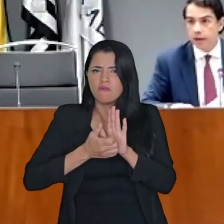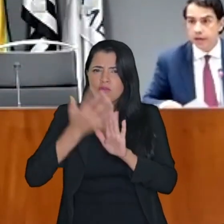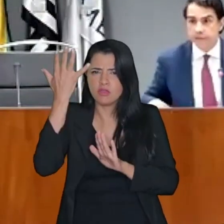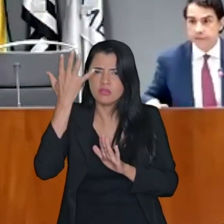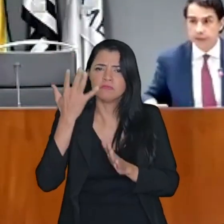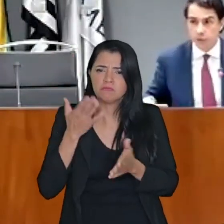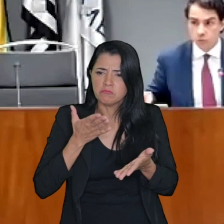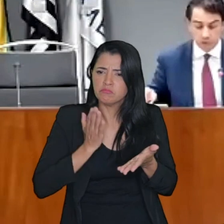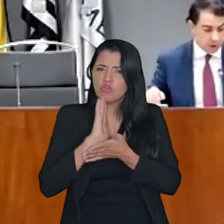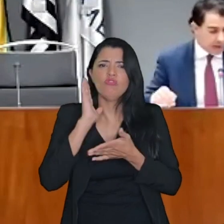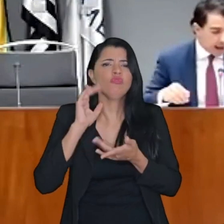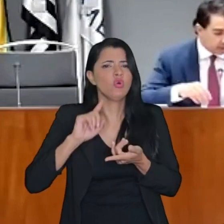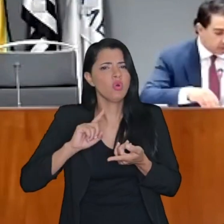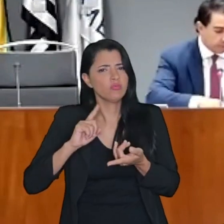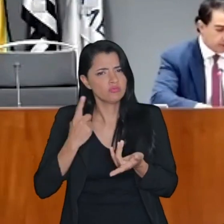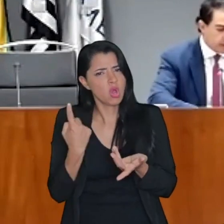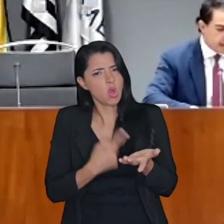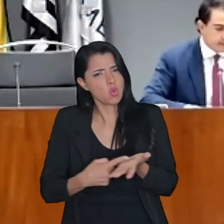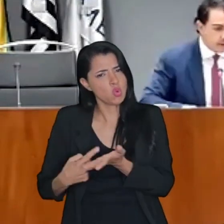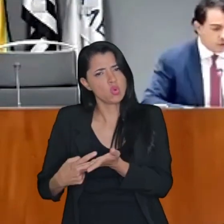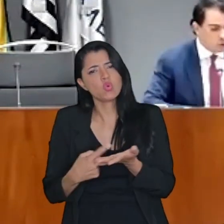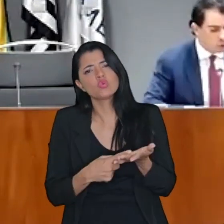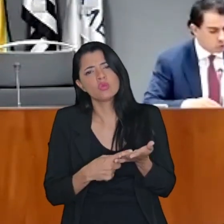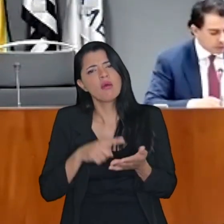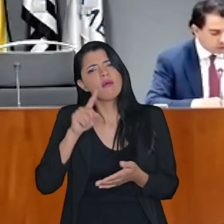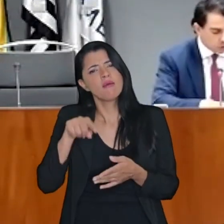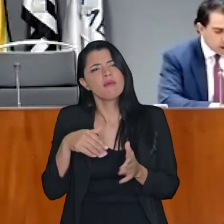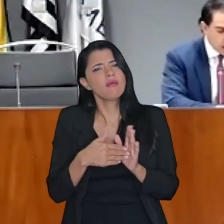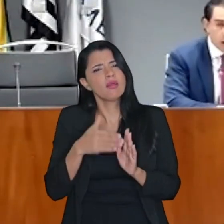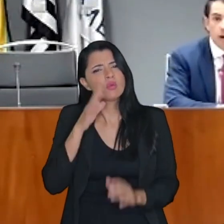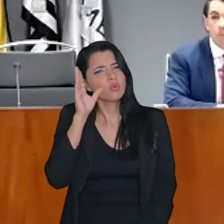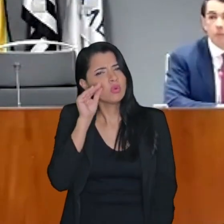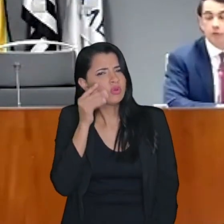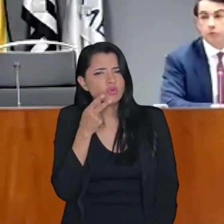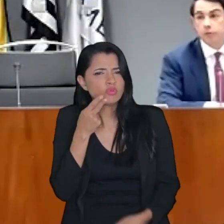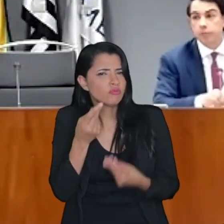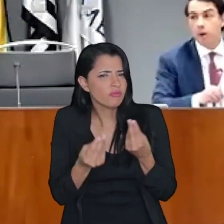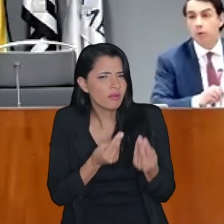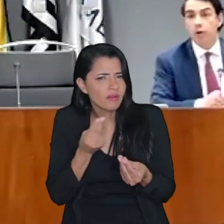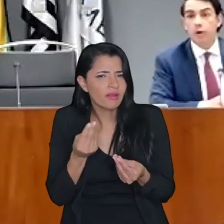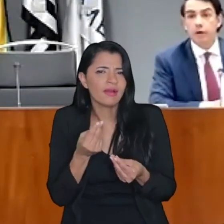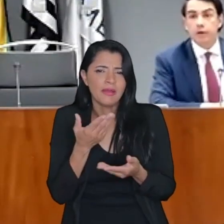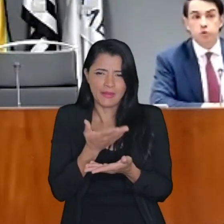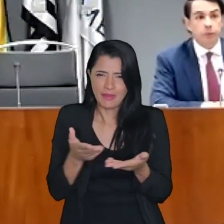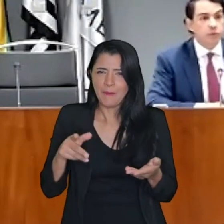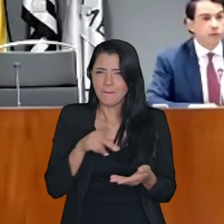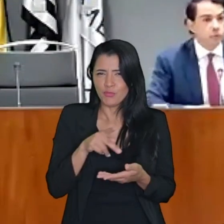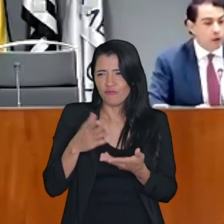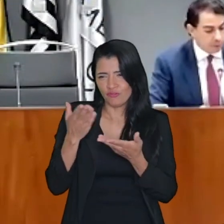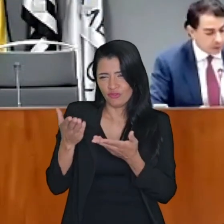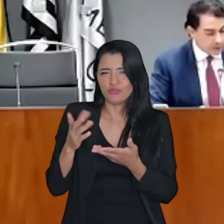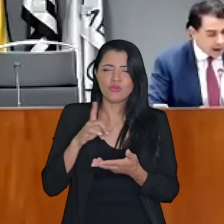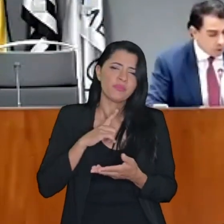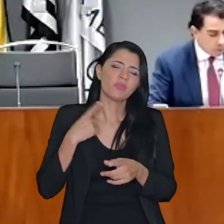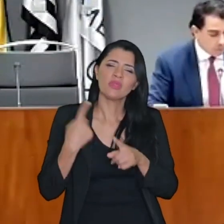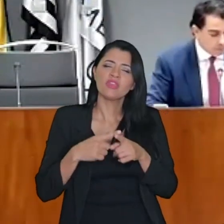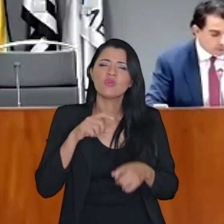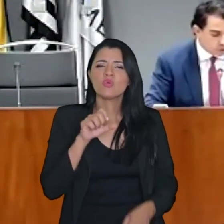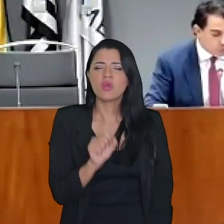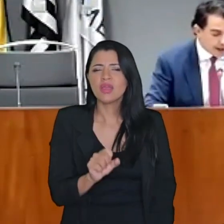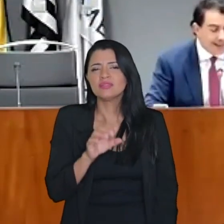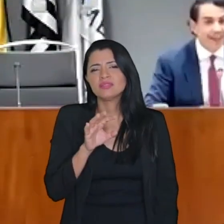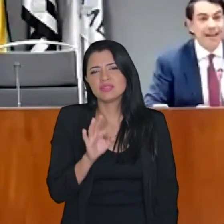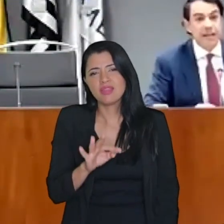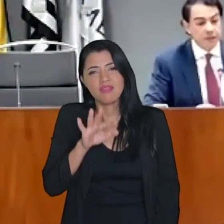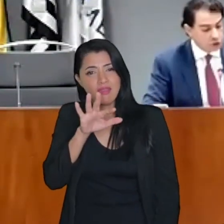homologou esses acordos. Aliás, é até curioso mencionar, professor Pedro Paulo, que o Supremo Tribunal Federal,